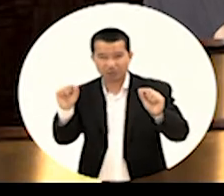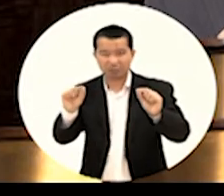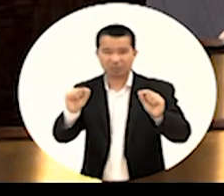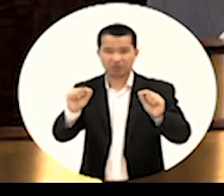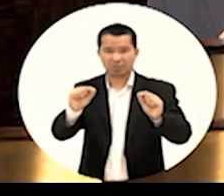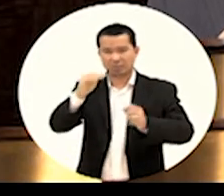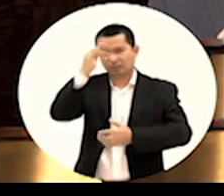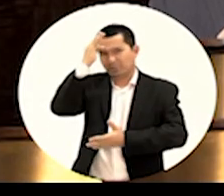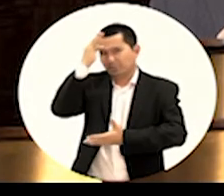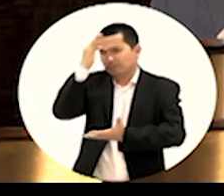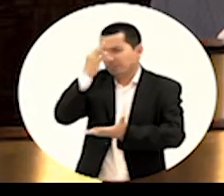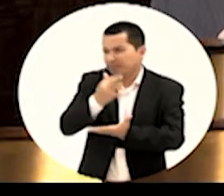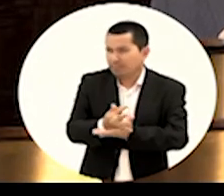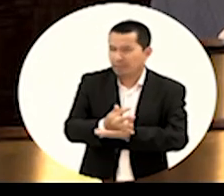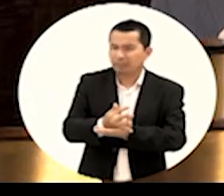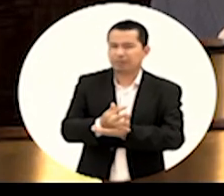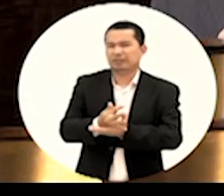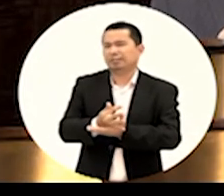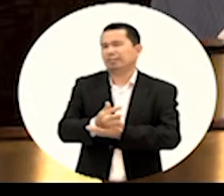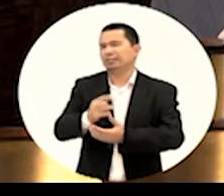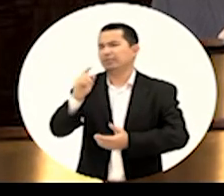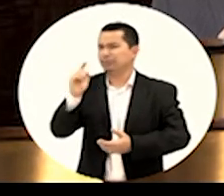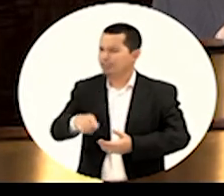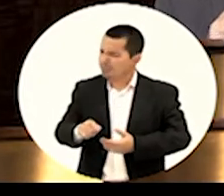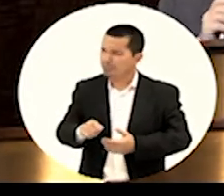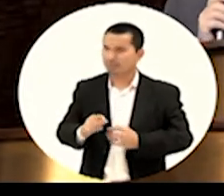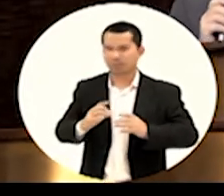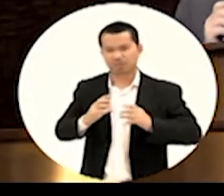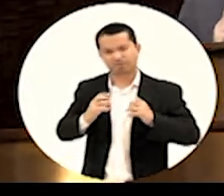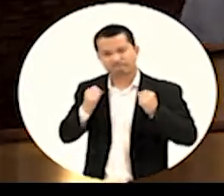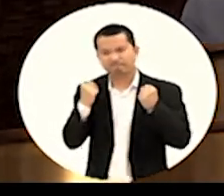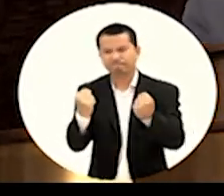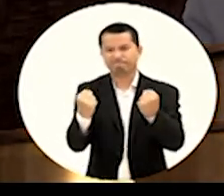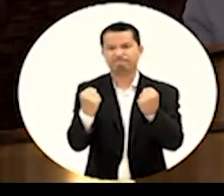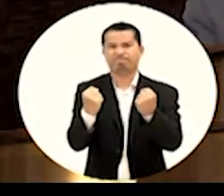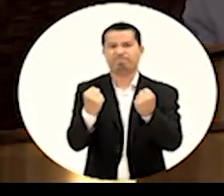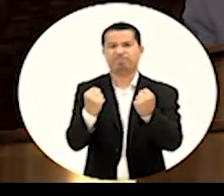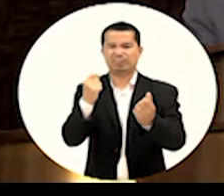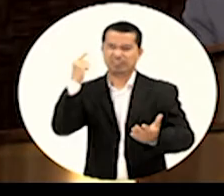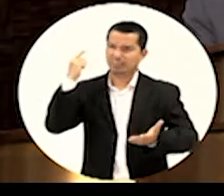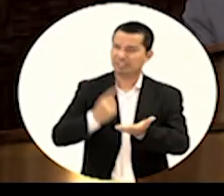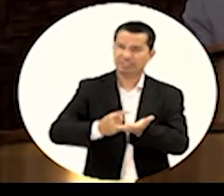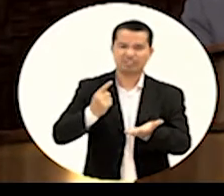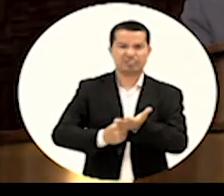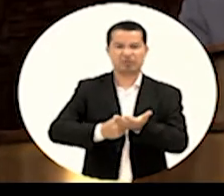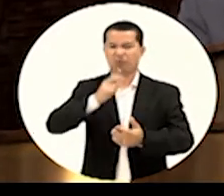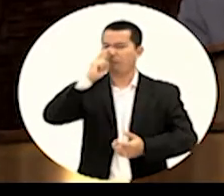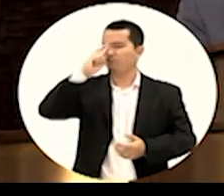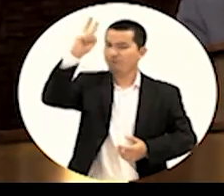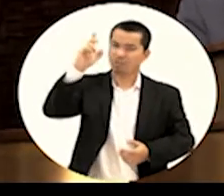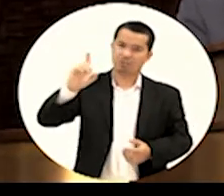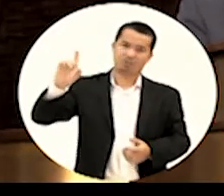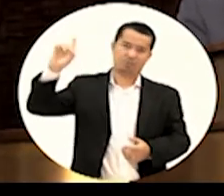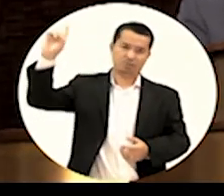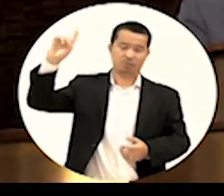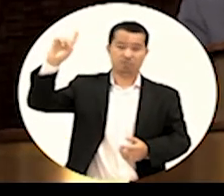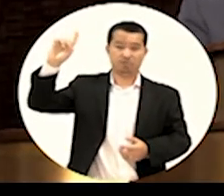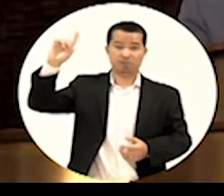que fé é pagar o preço de um compromisso radical.